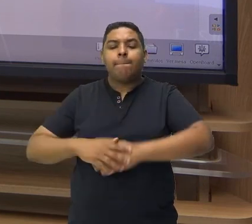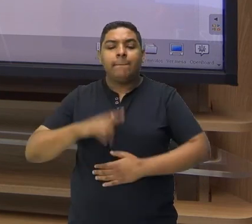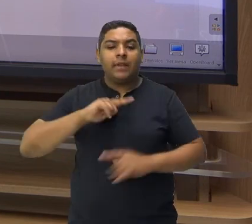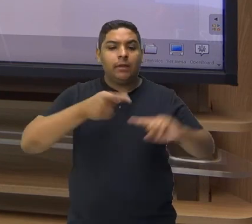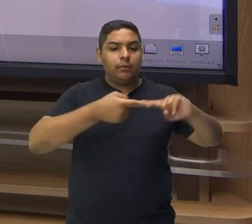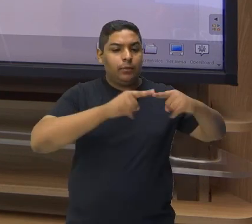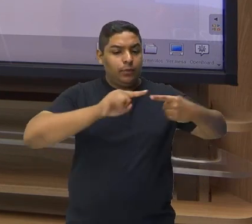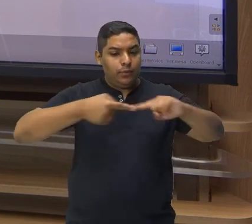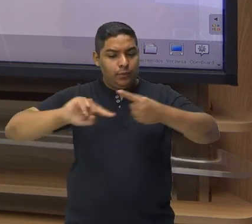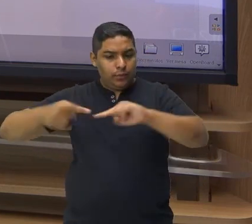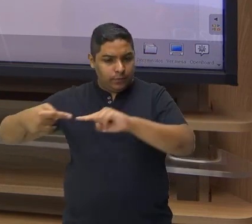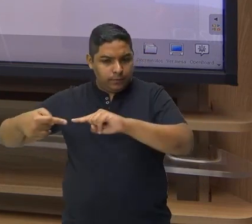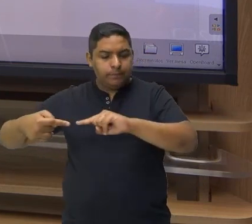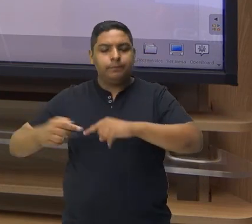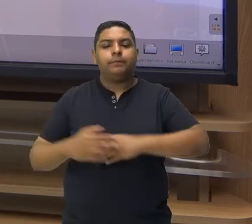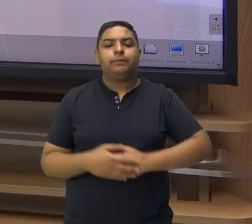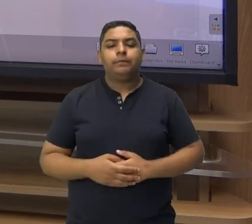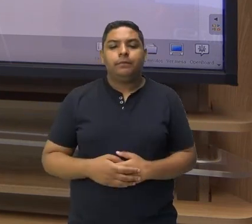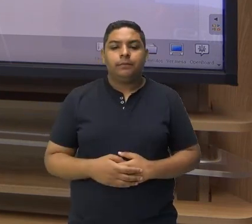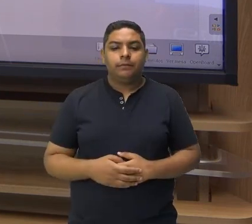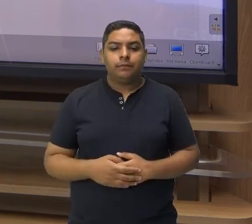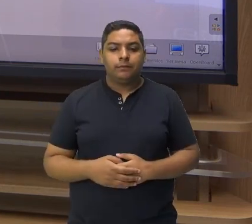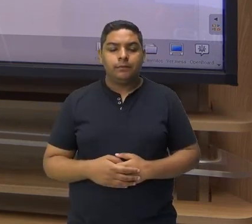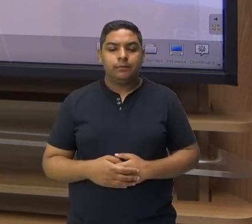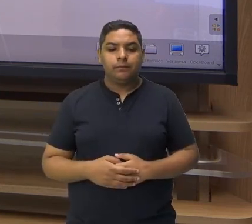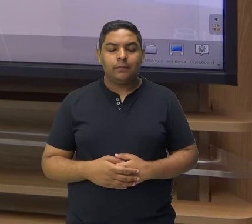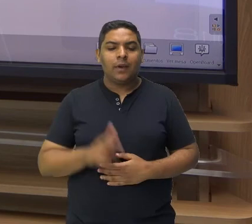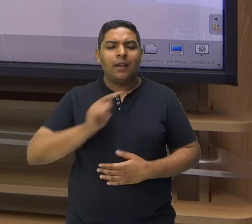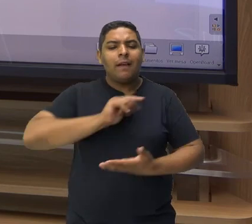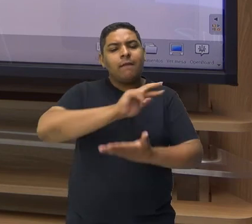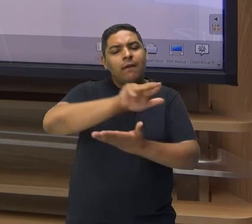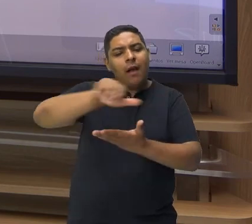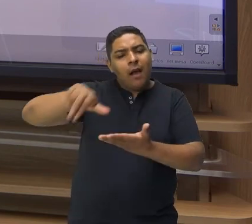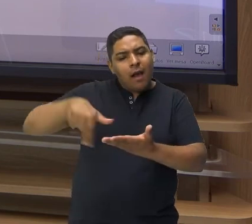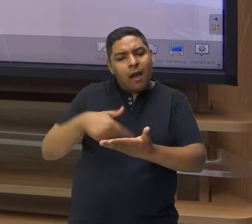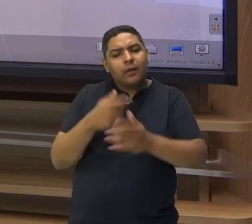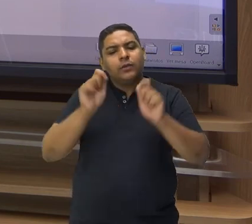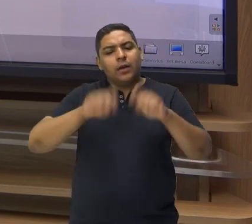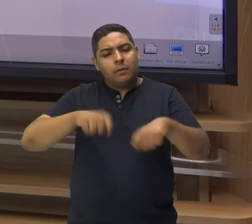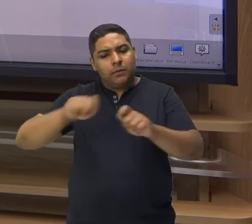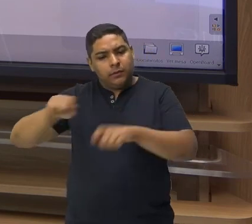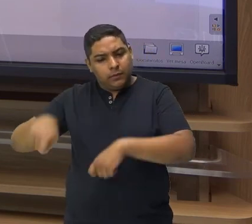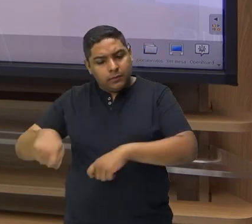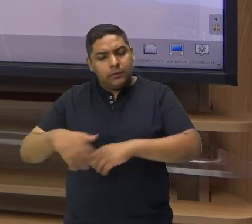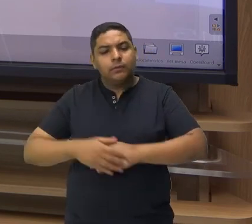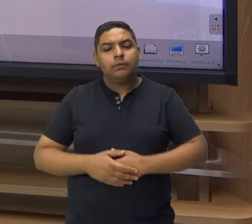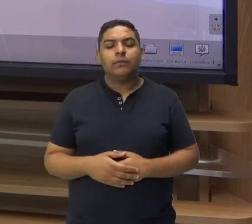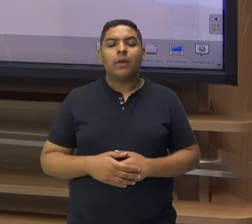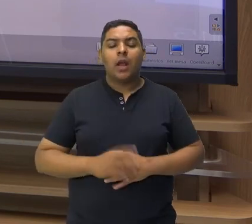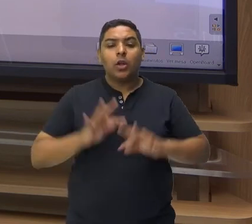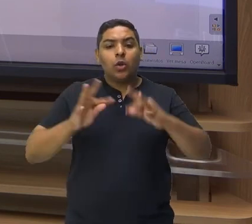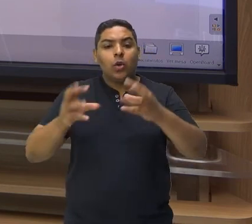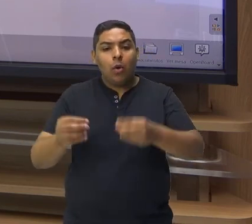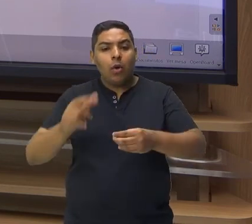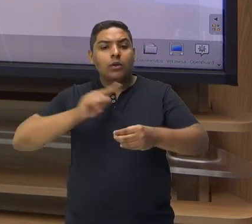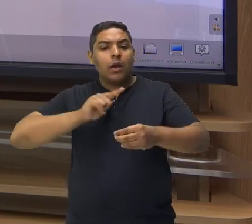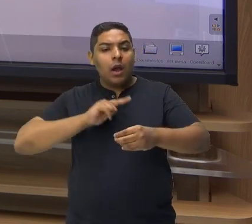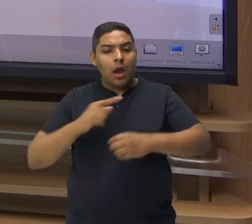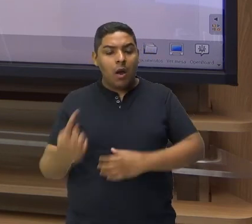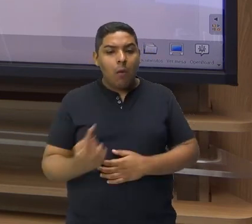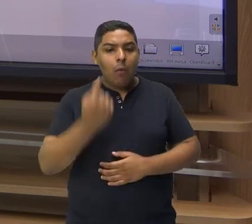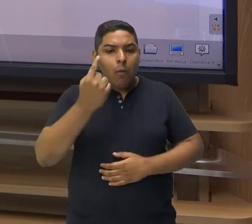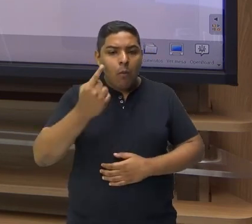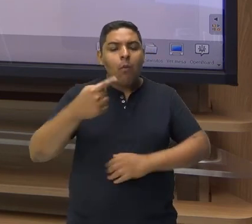em série, tá certo? A associação em série é quando eu coloco vários capacitores e todos esses capacitores só oferecem